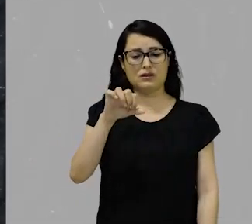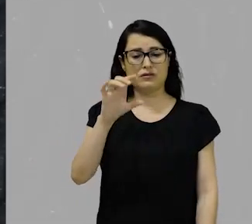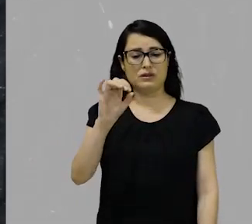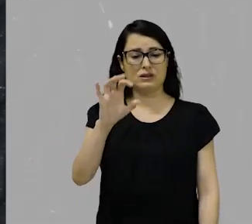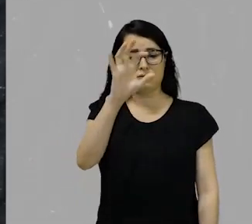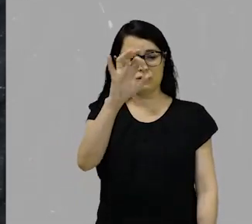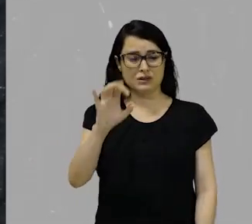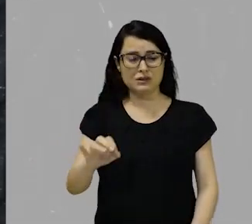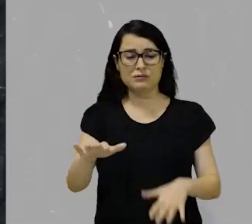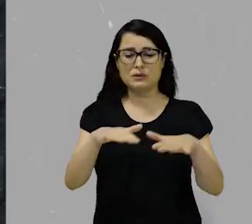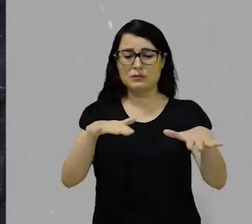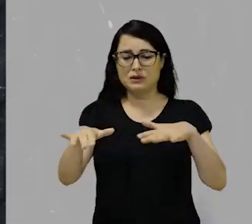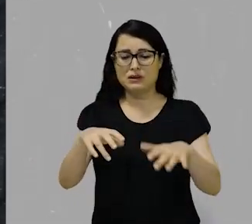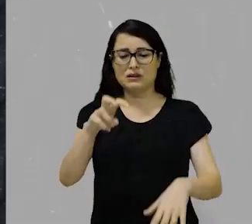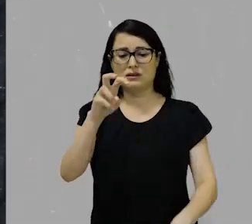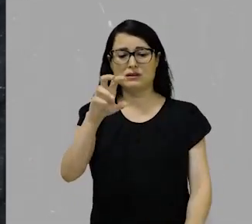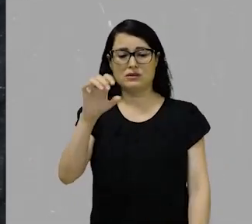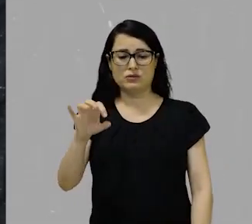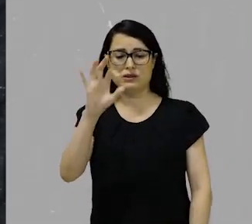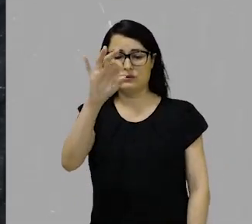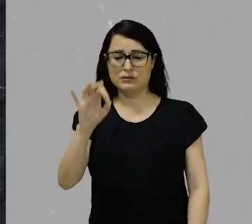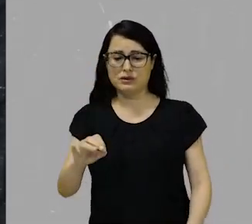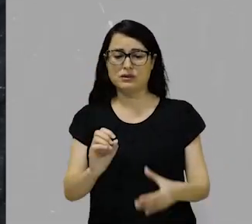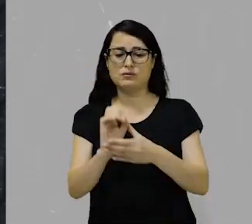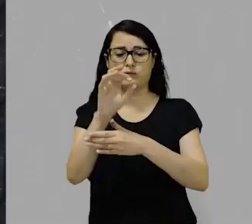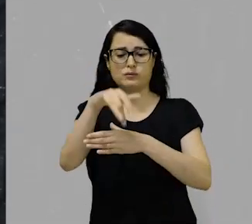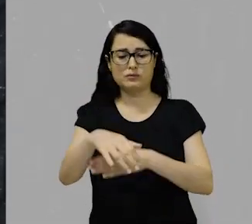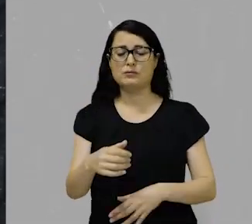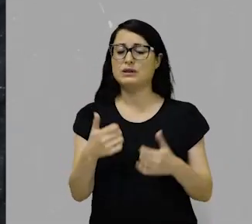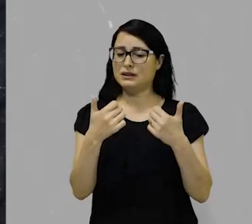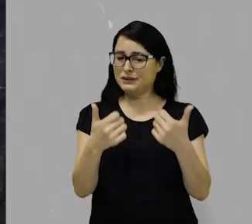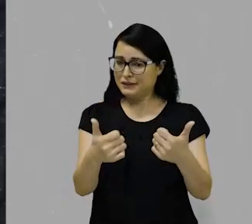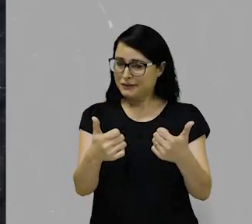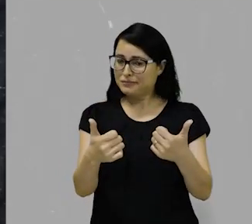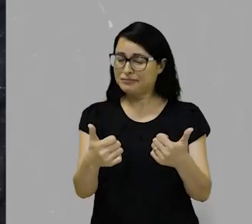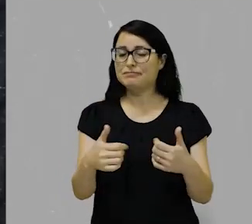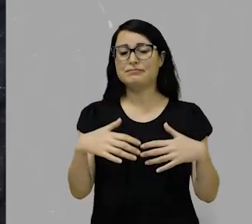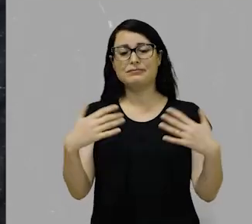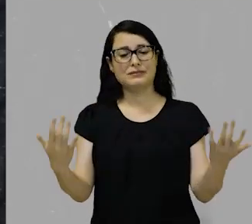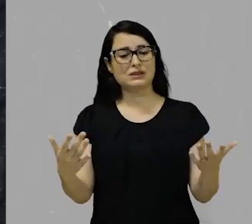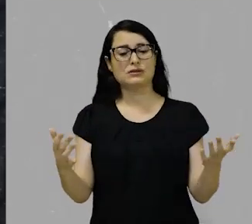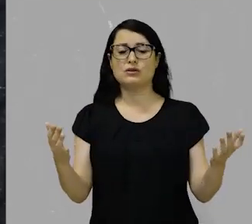sísmicos e 50% dos vulcões existentes. Beleza?